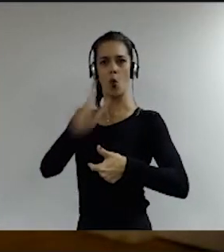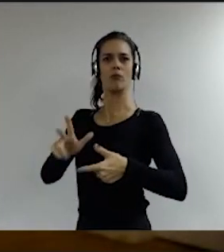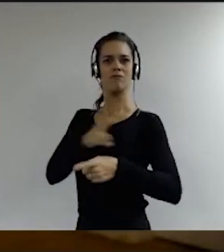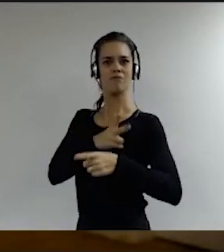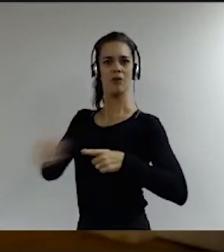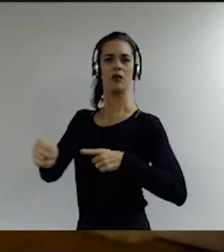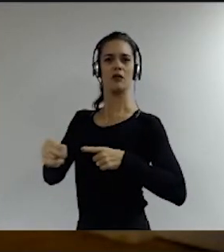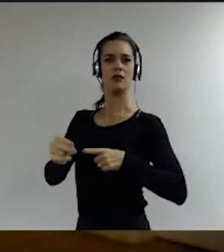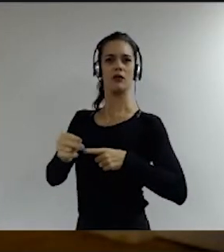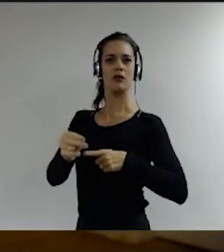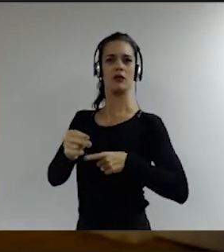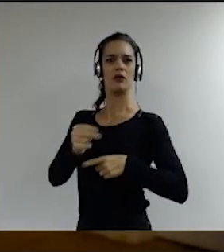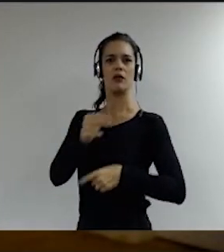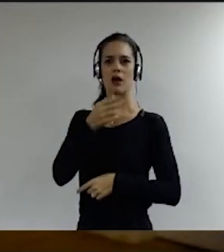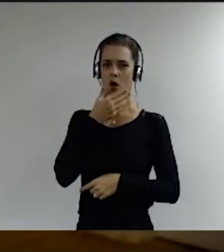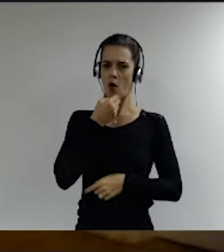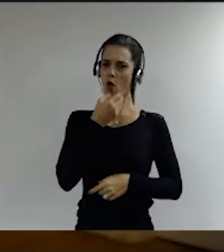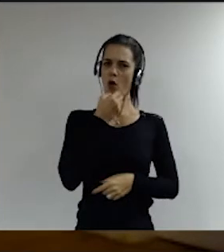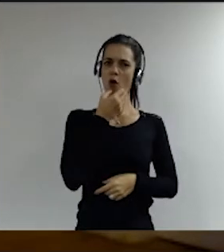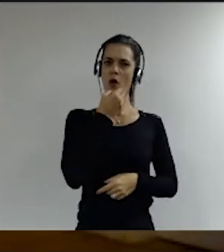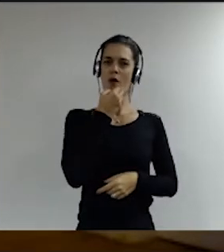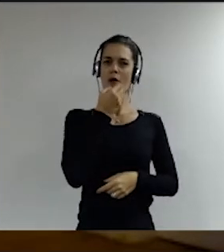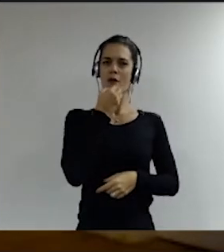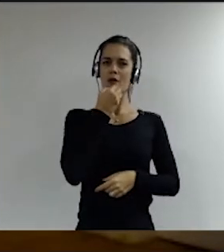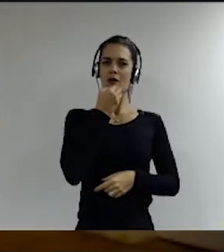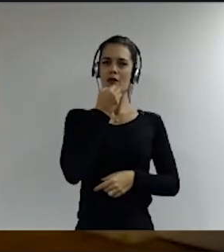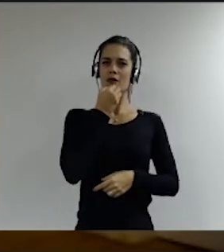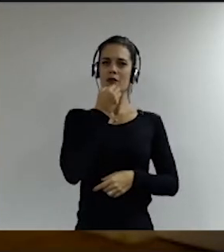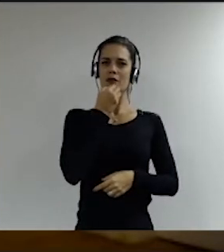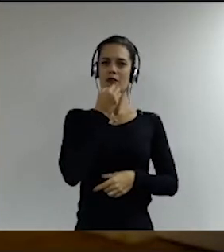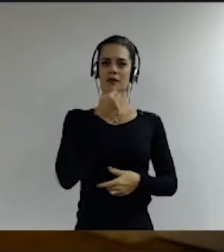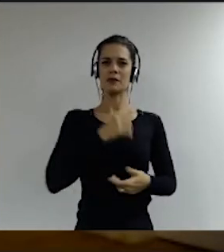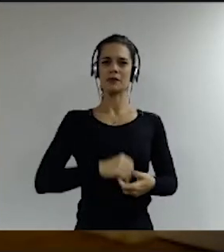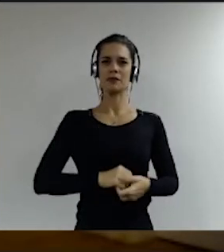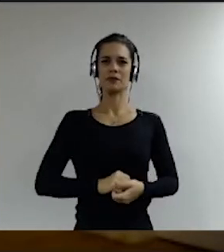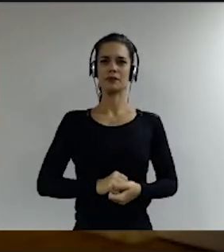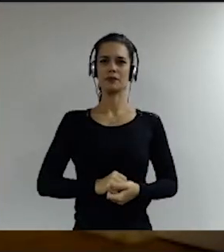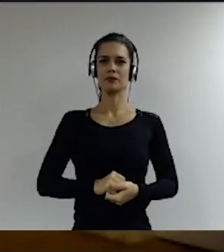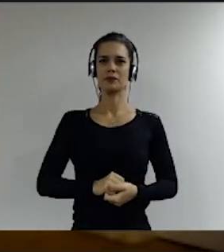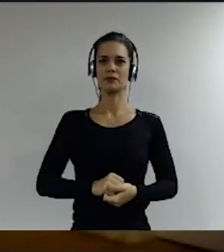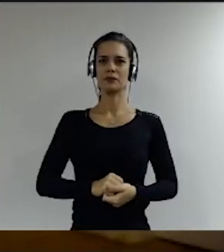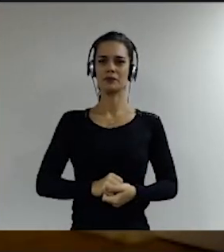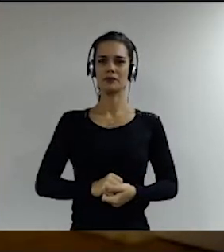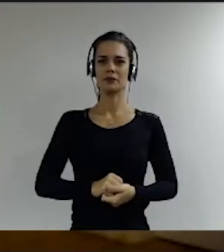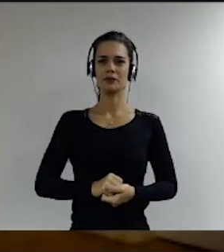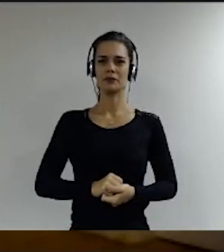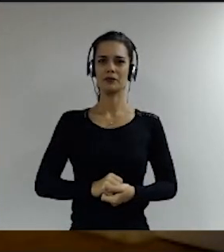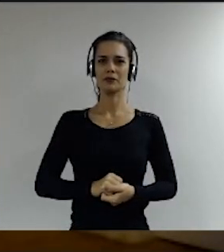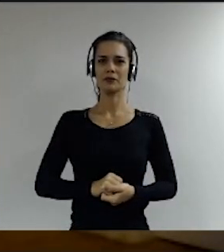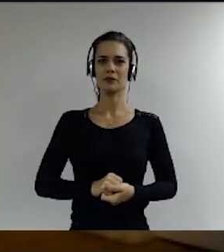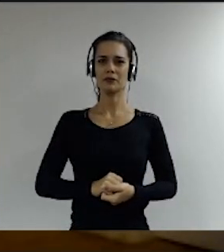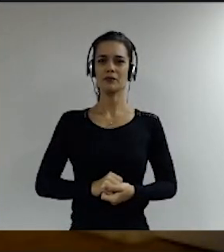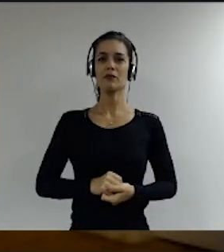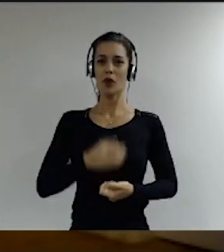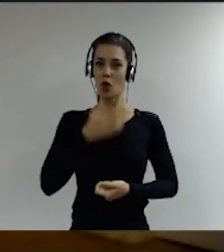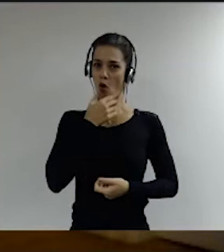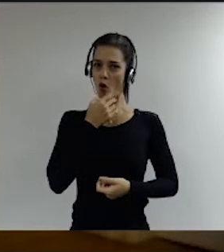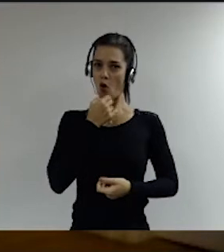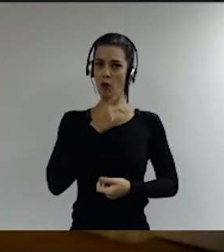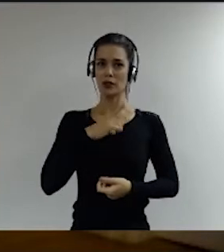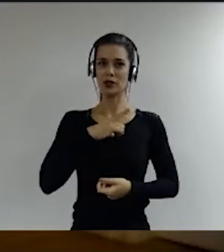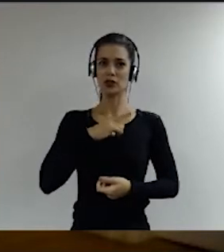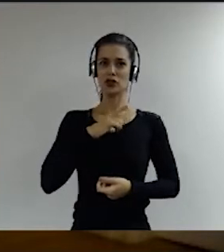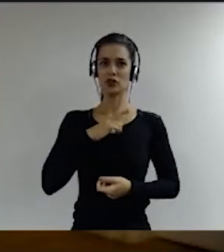por homens tiveram coragem de